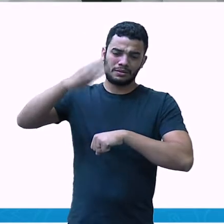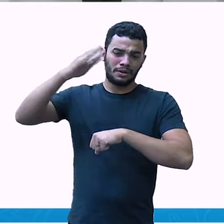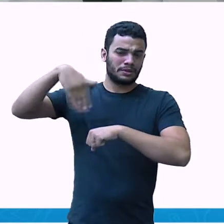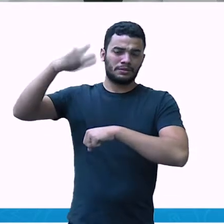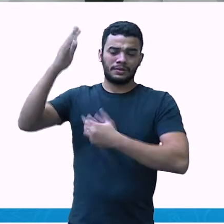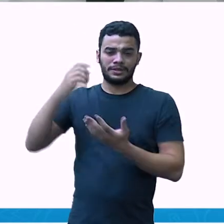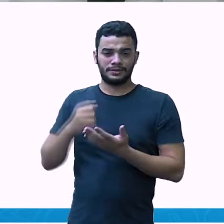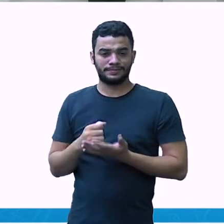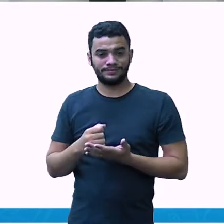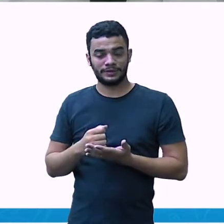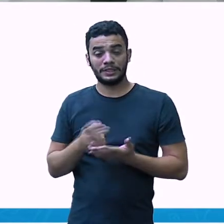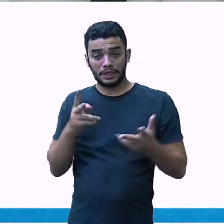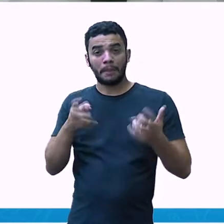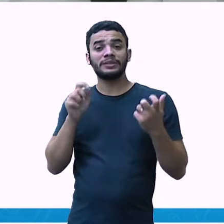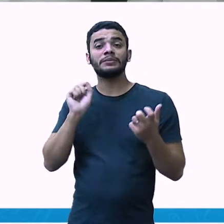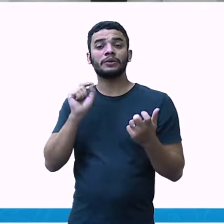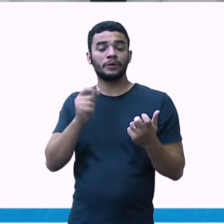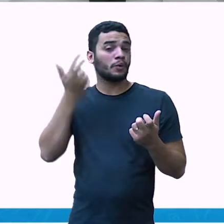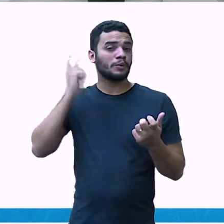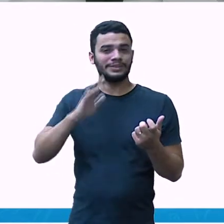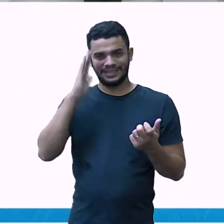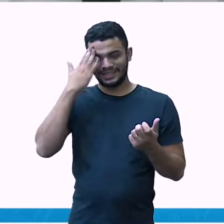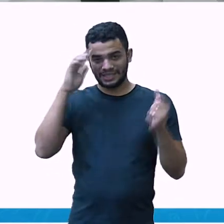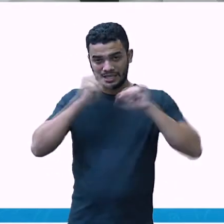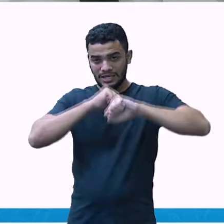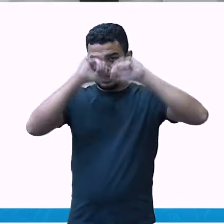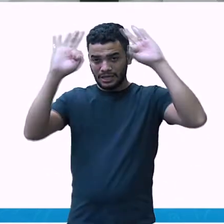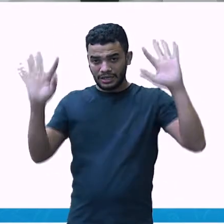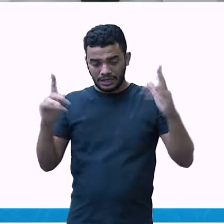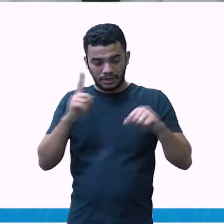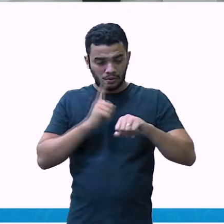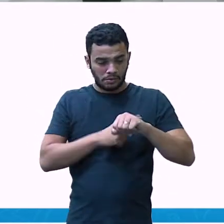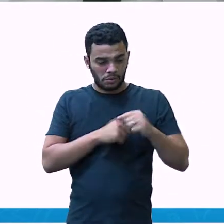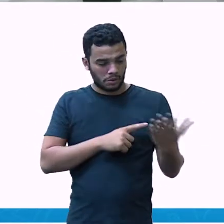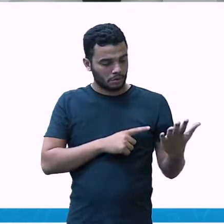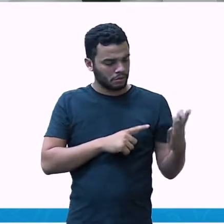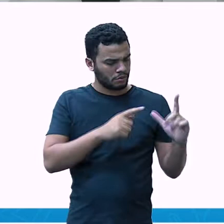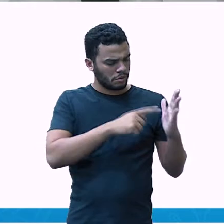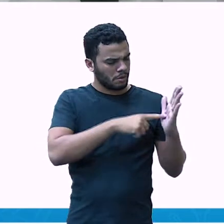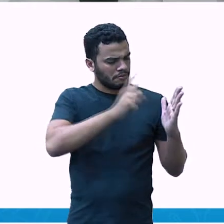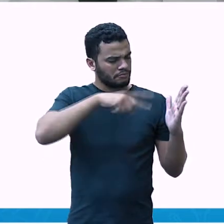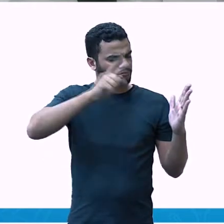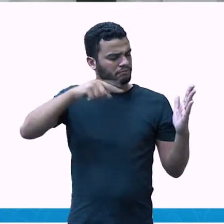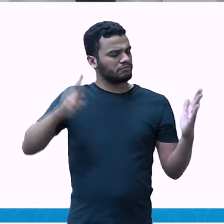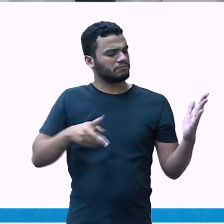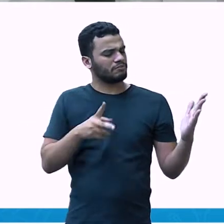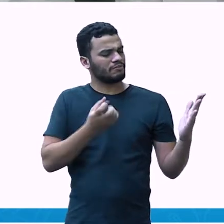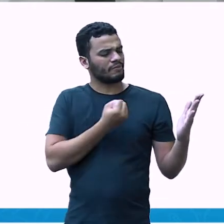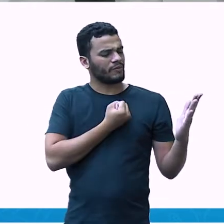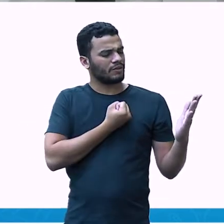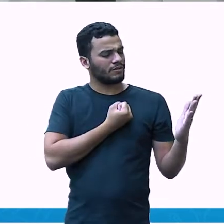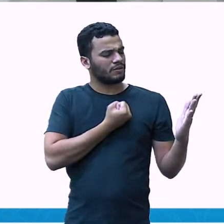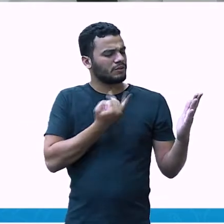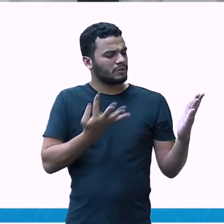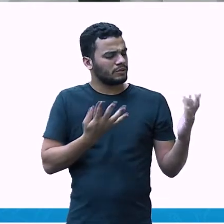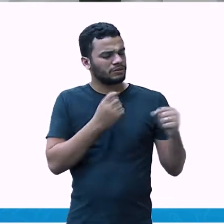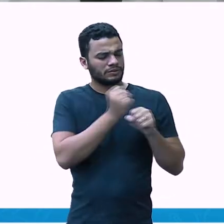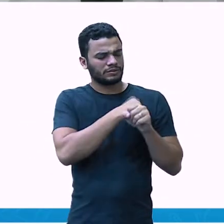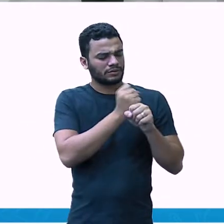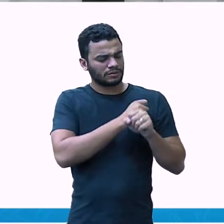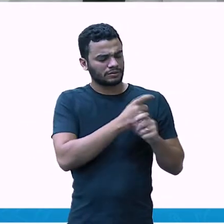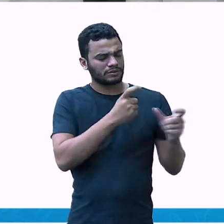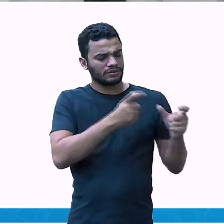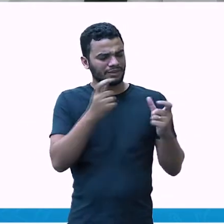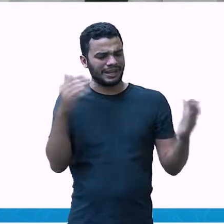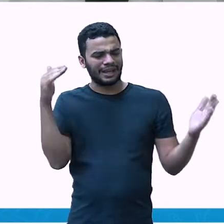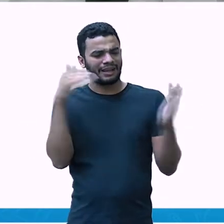do título eu pude observar, fazer essa comparação de 1990 para 2014